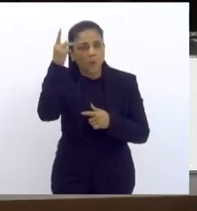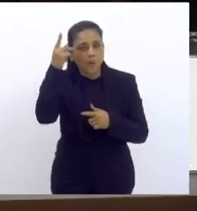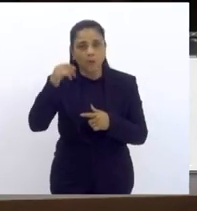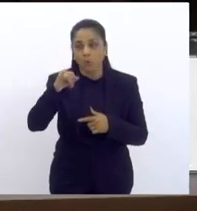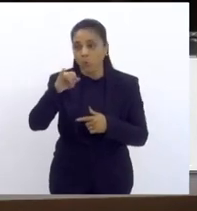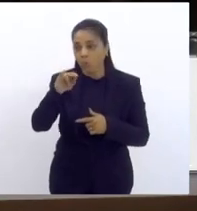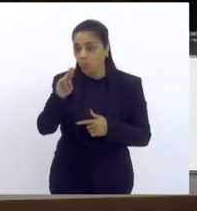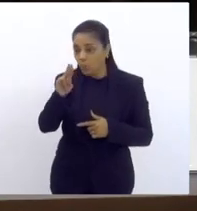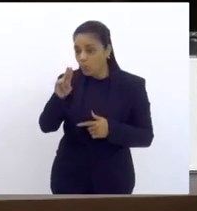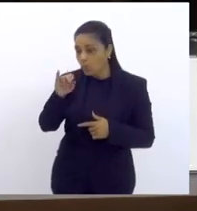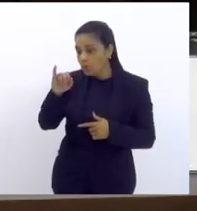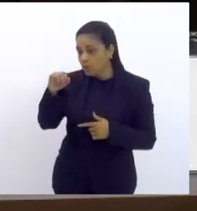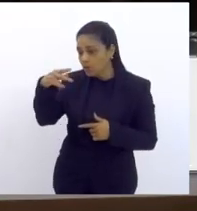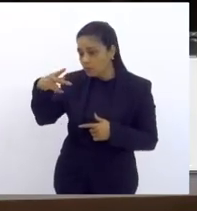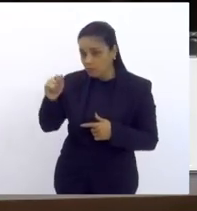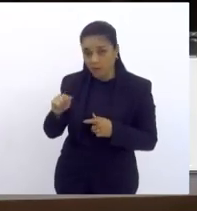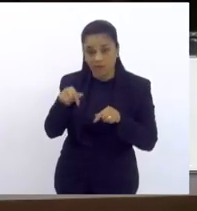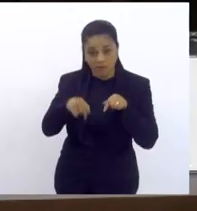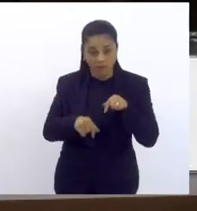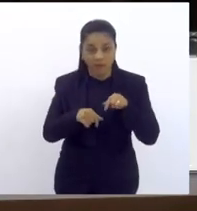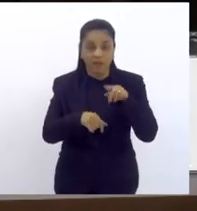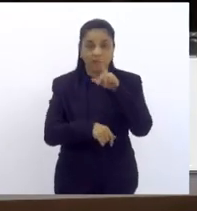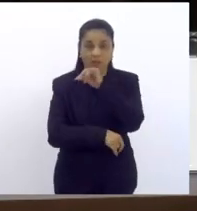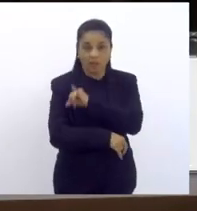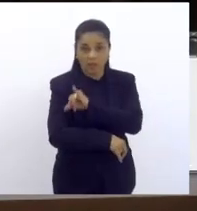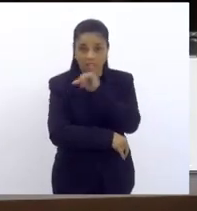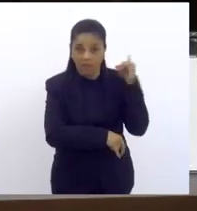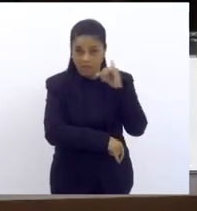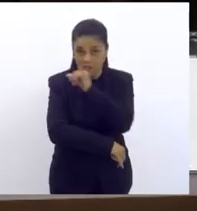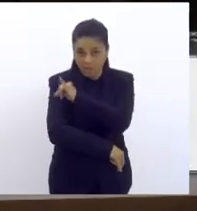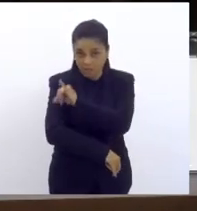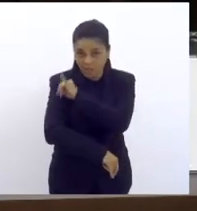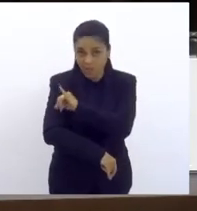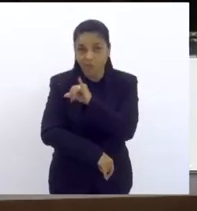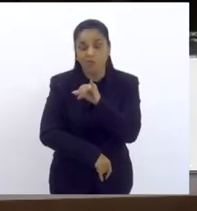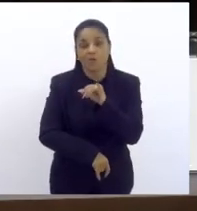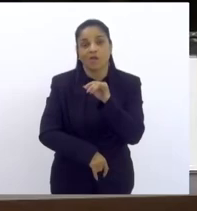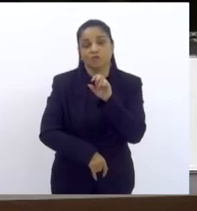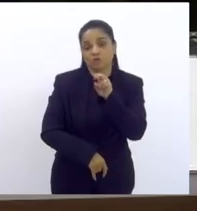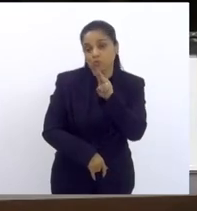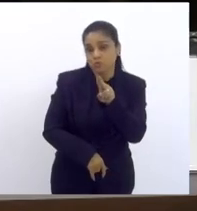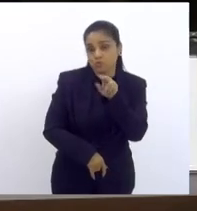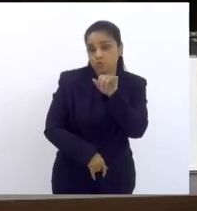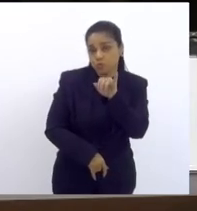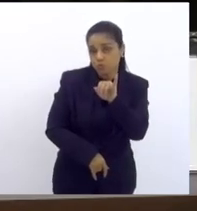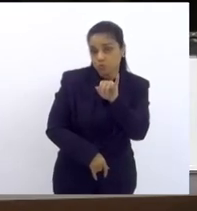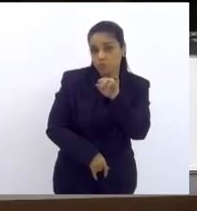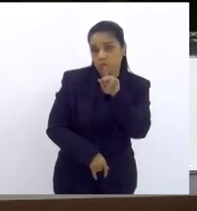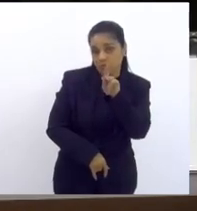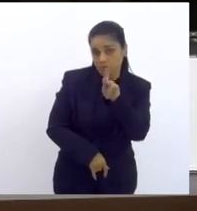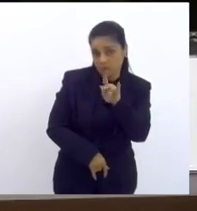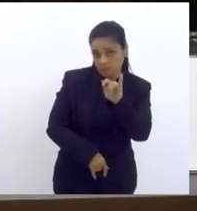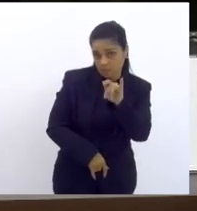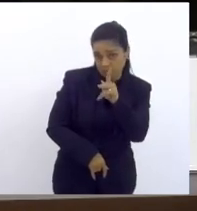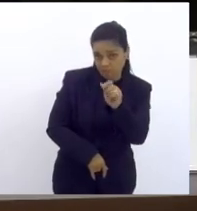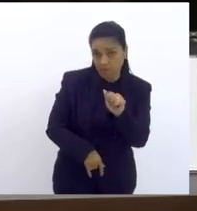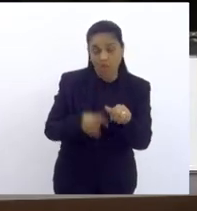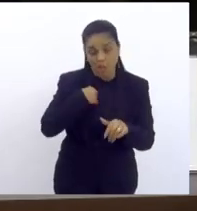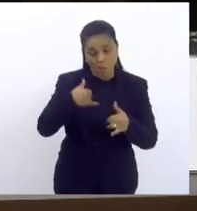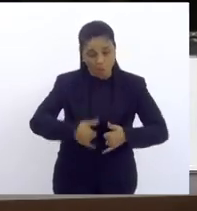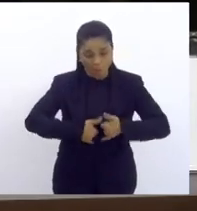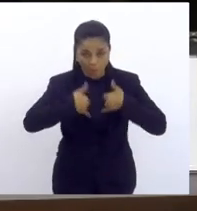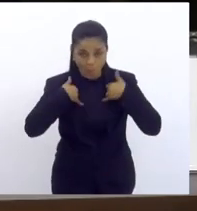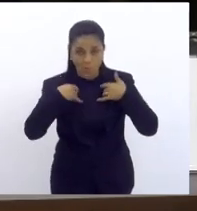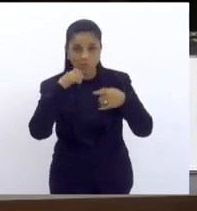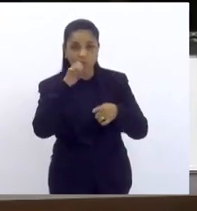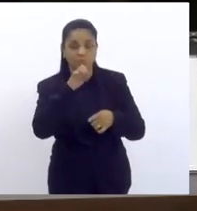e a nossa suipa carioca e dizer com grande orgulho que eu sou um secretário municipal do Rio de Janeiro